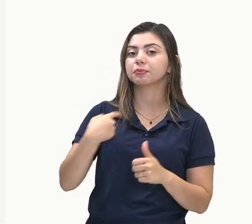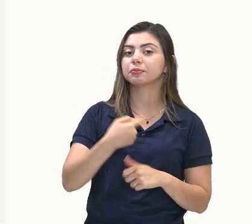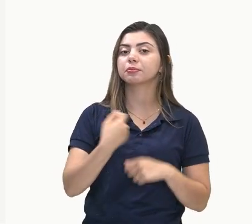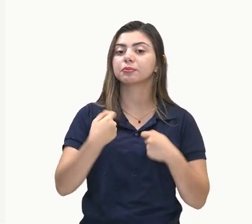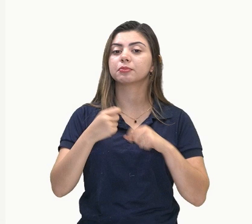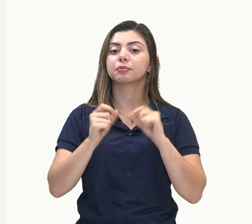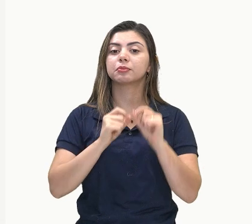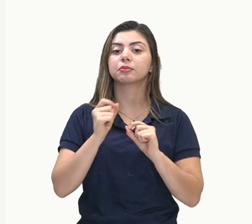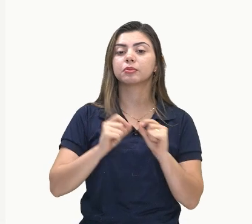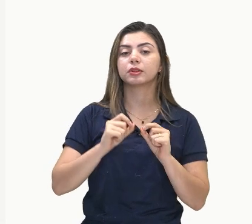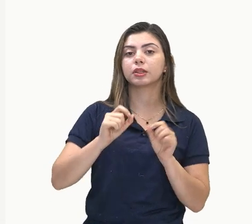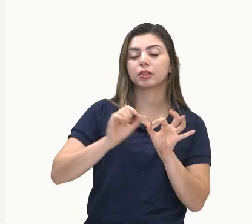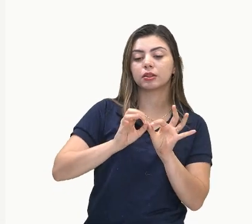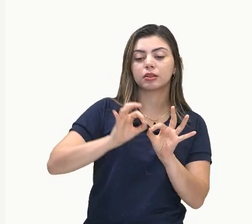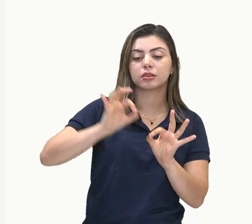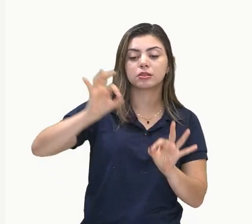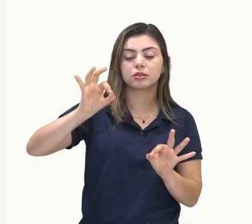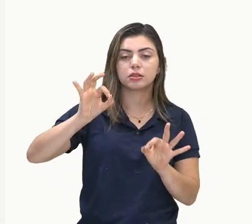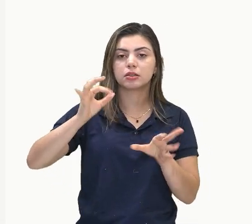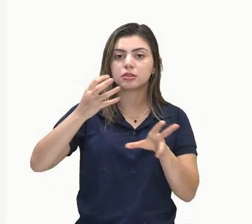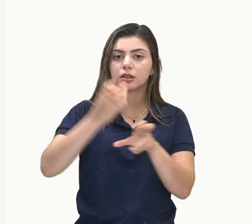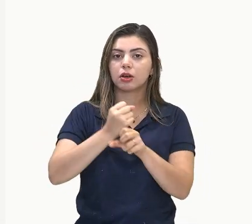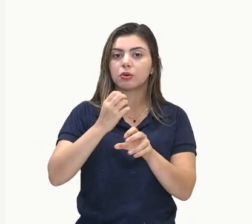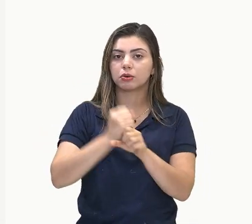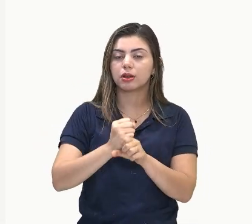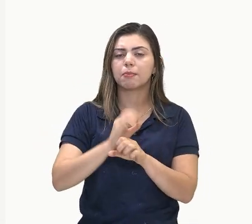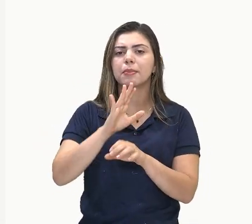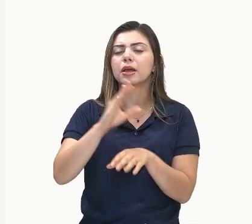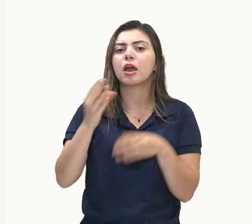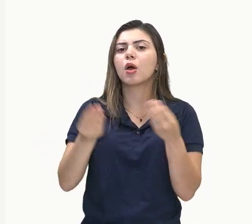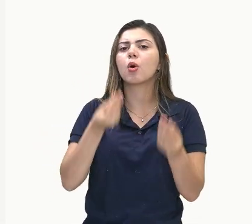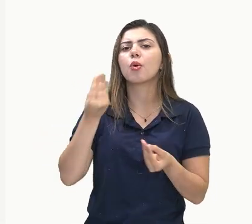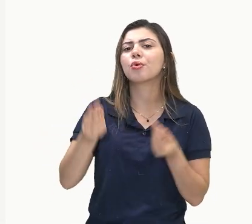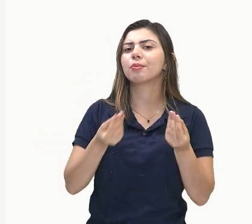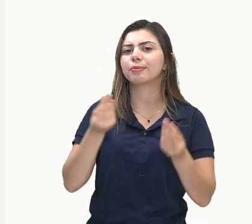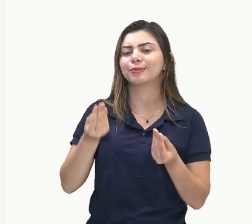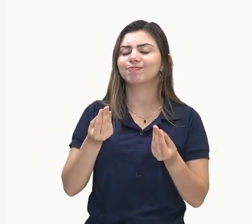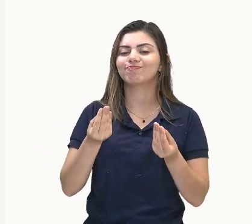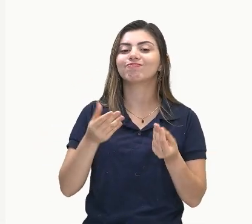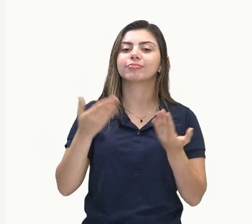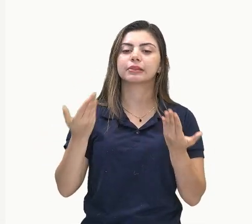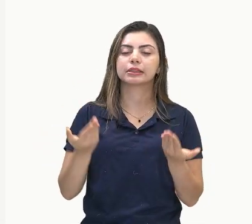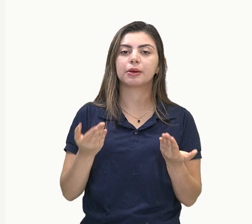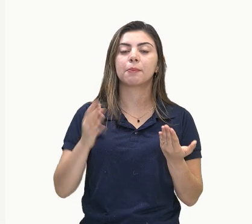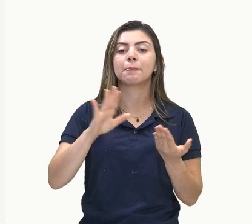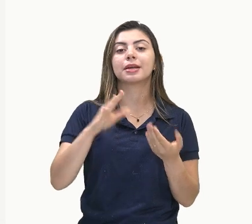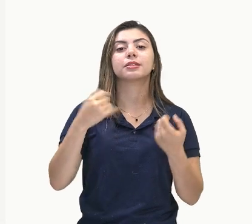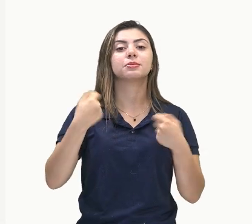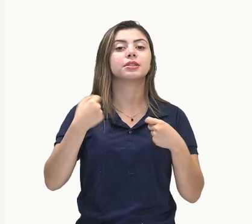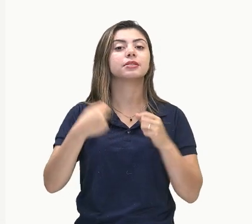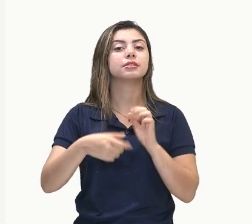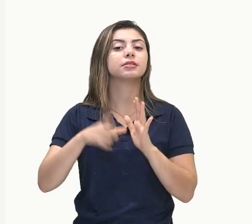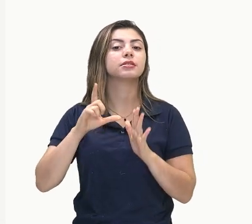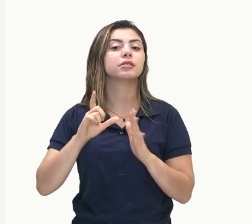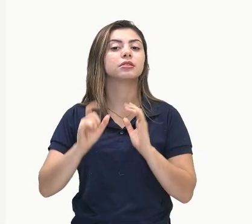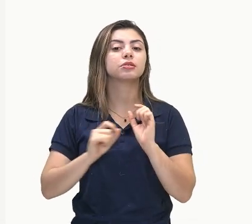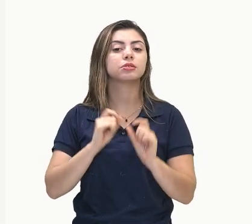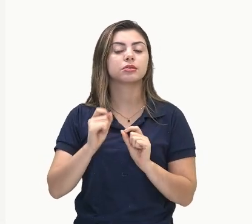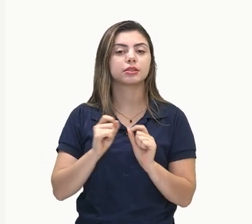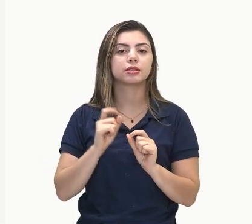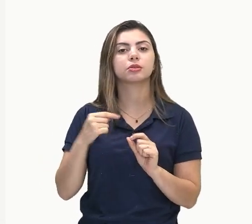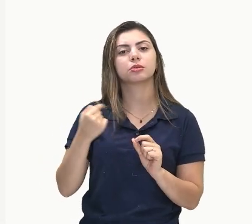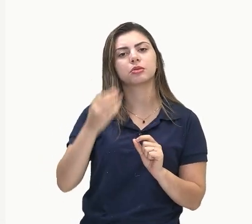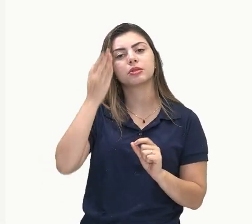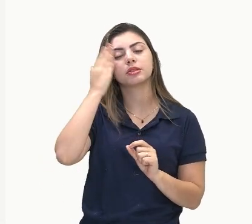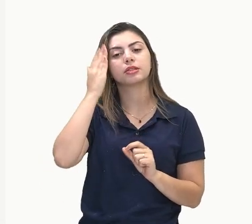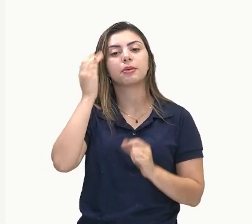calcular essa distância aqui. Mas para que a gente possa calcular essa distância, O que é necessário? Nós termos conhecimento